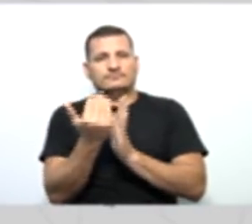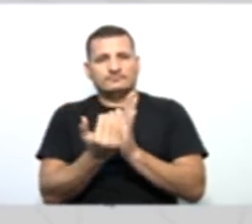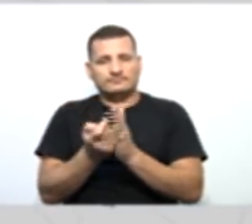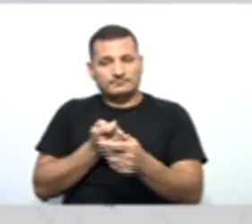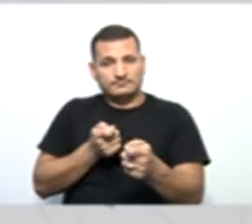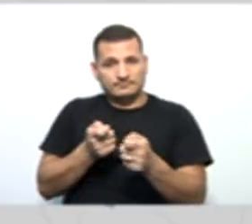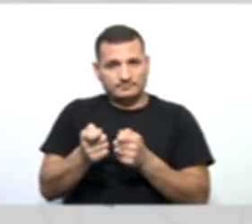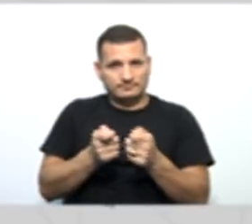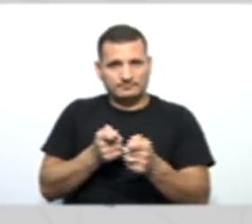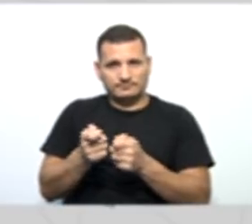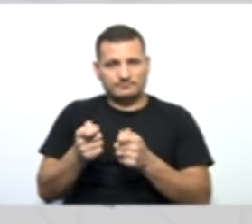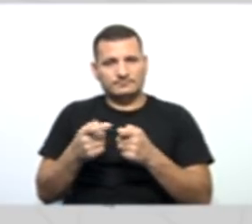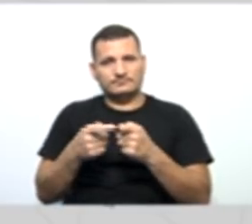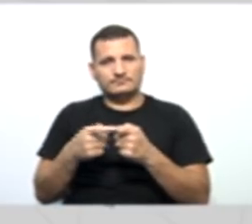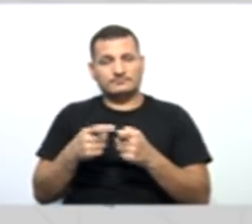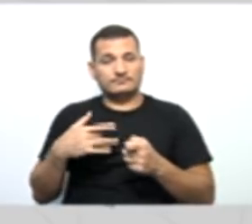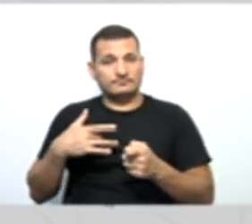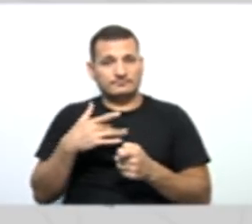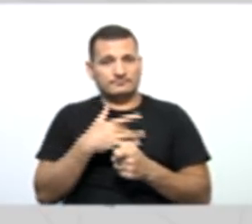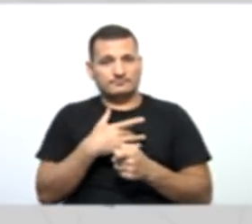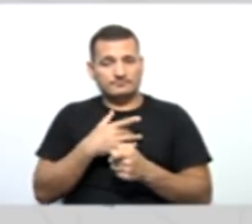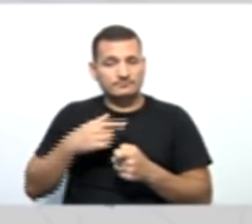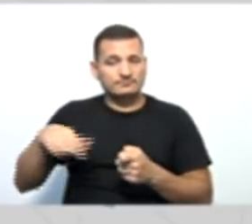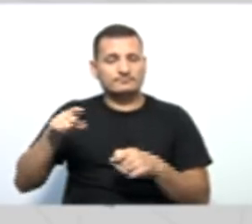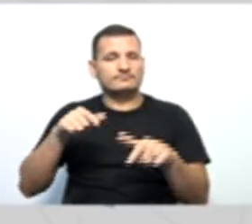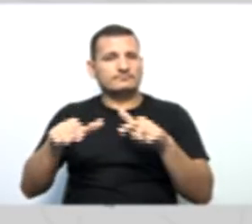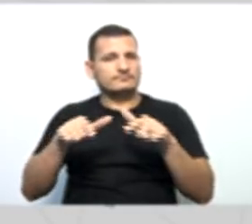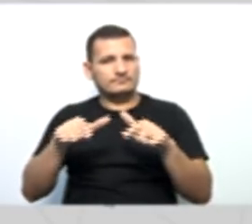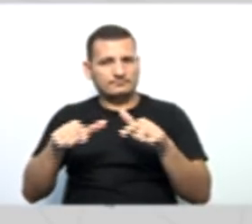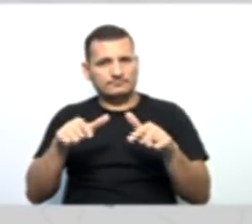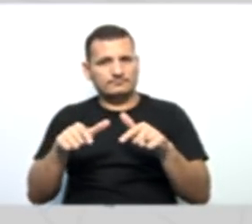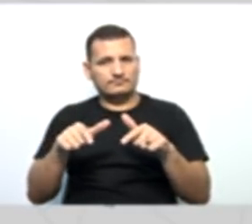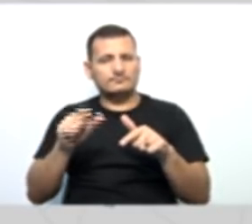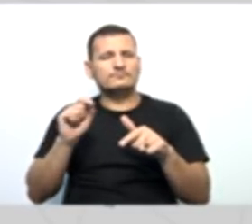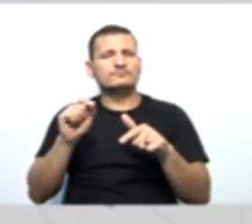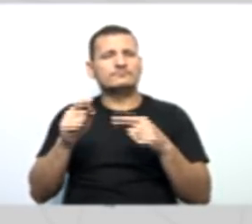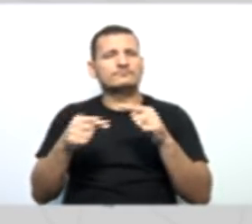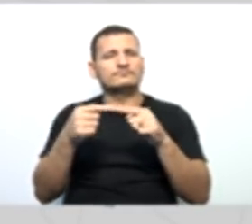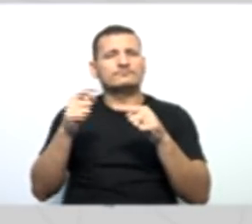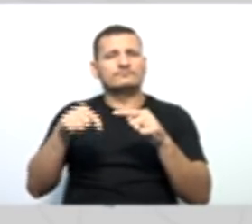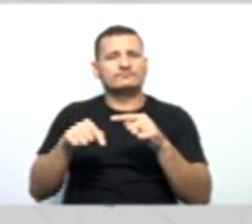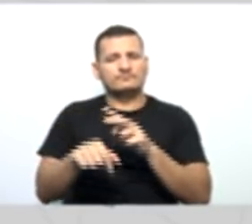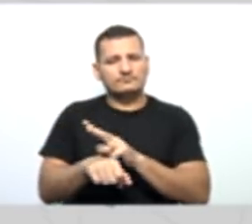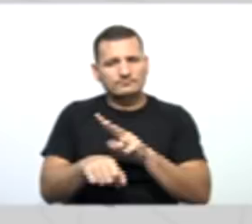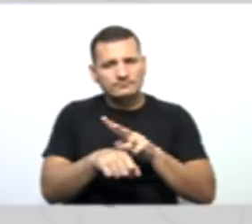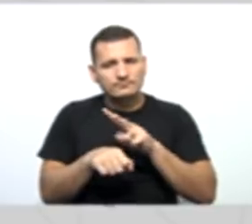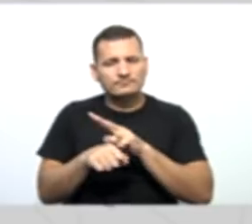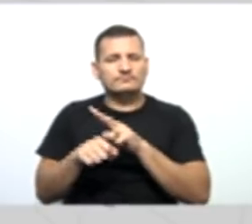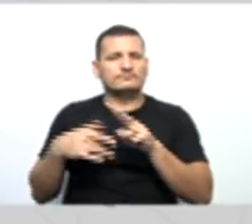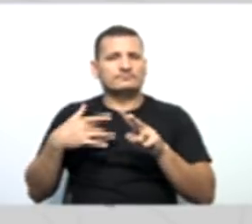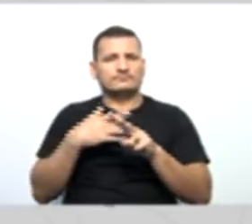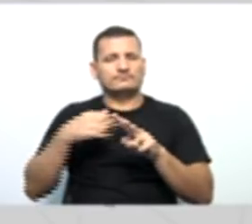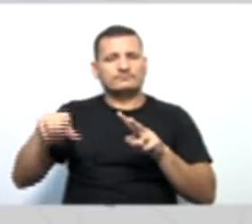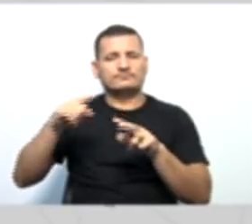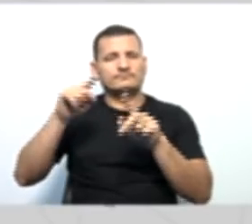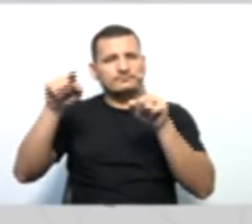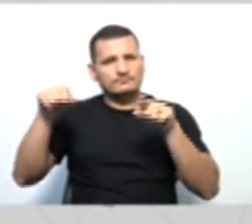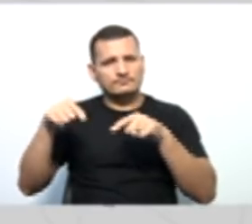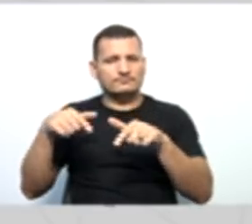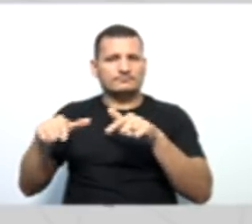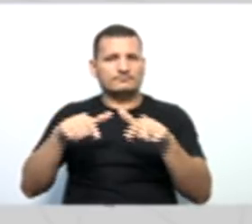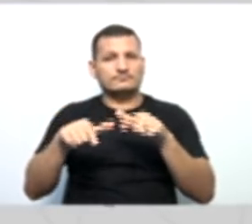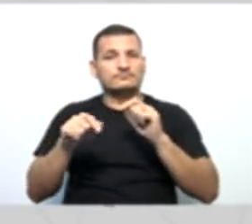médico de saúde operacional, que visa proteger a saúde do trabalhador por meio da prevenção e do